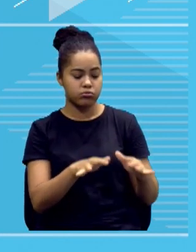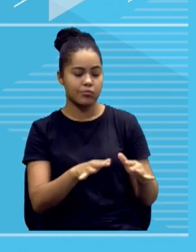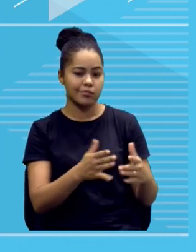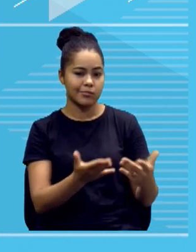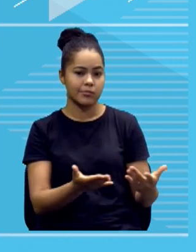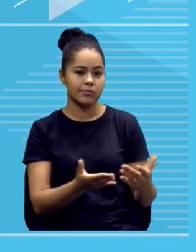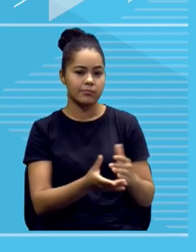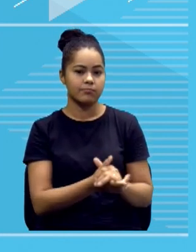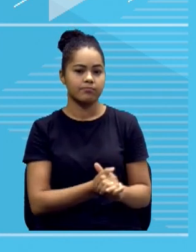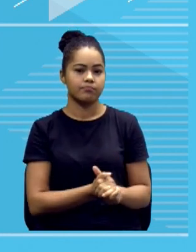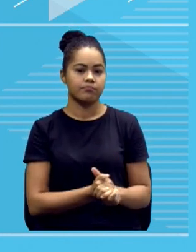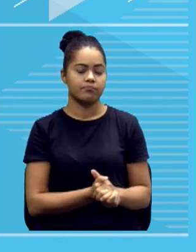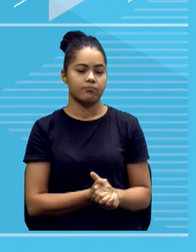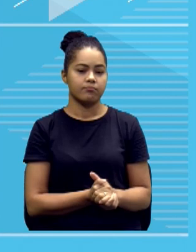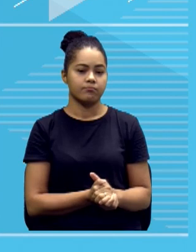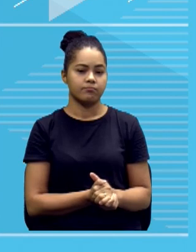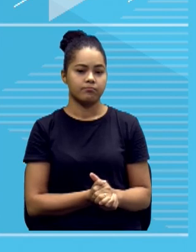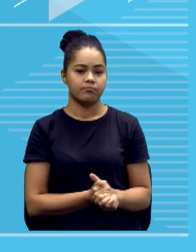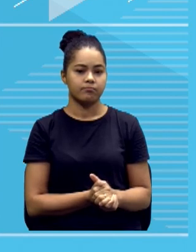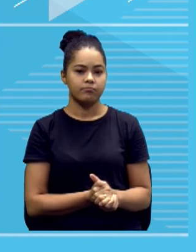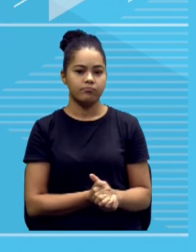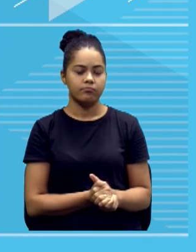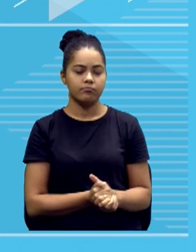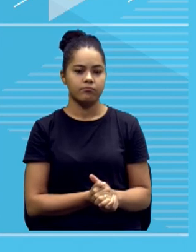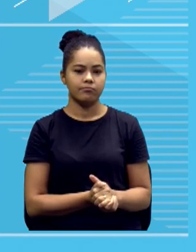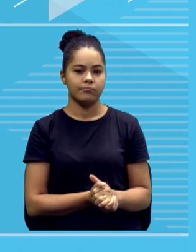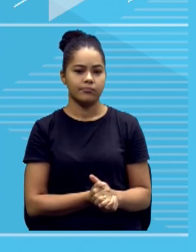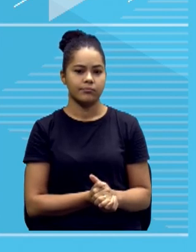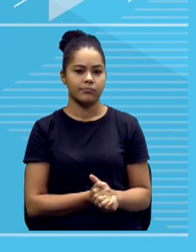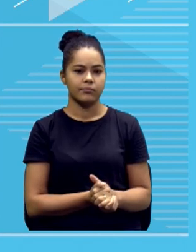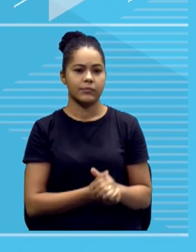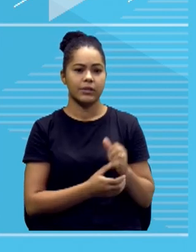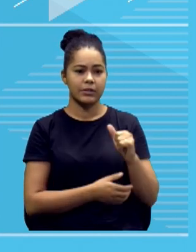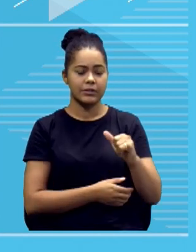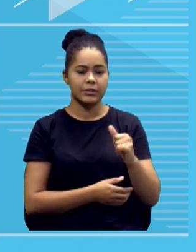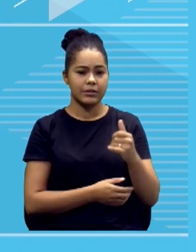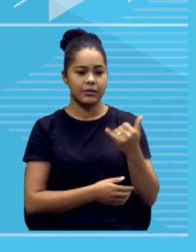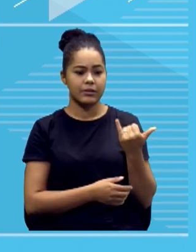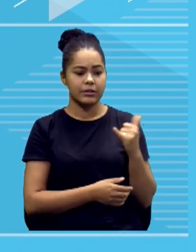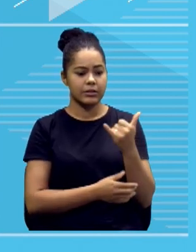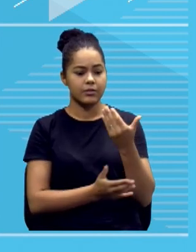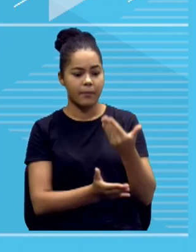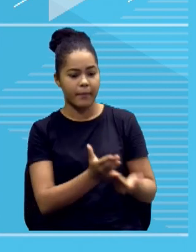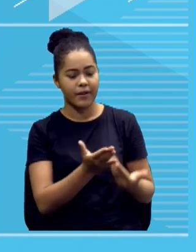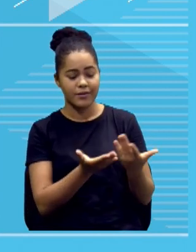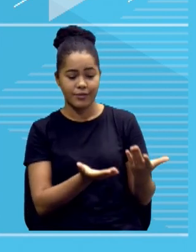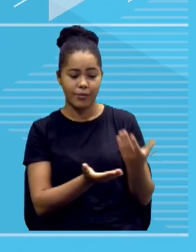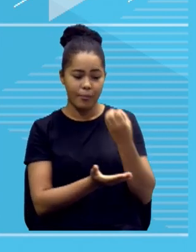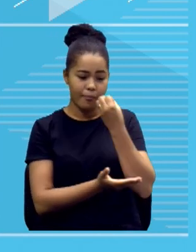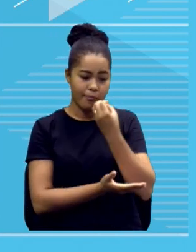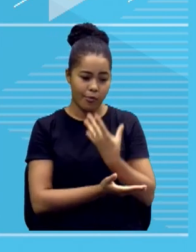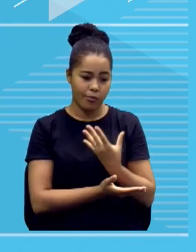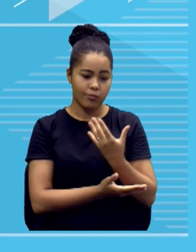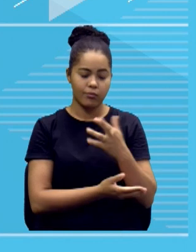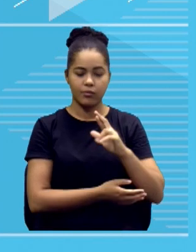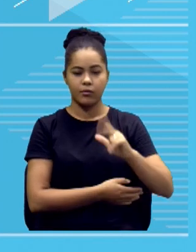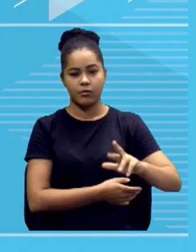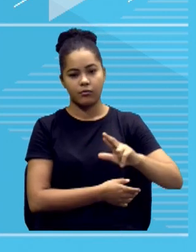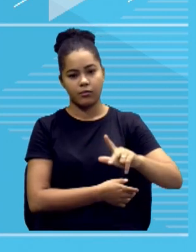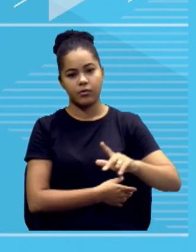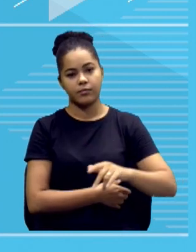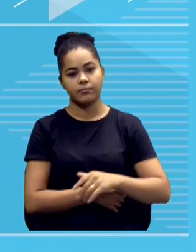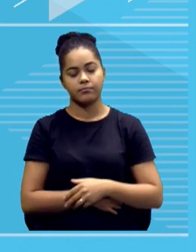perdendo. Se eu estou perdendo, significa que eu não estou ideal para aquela situação. Então não há gerador